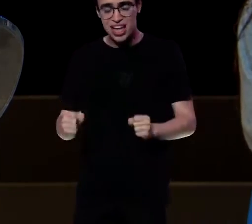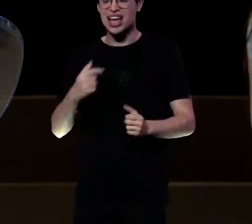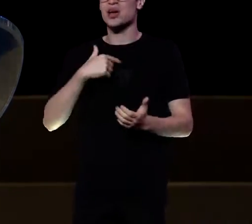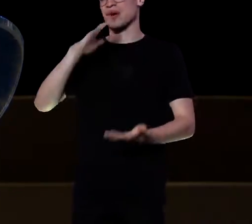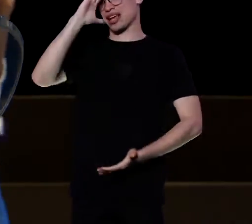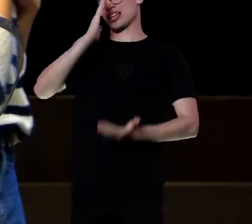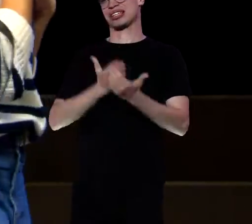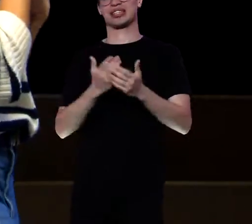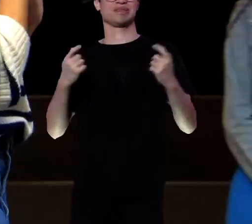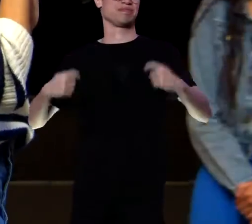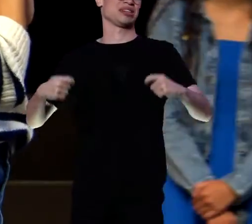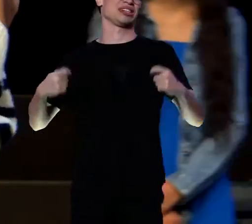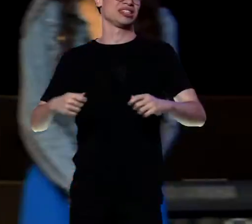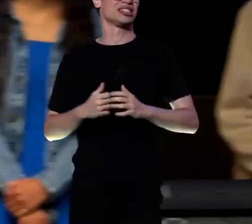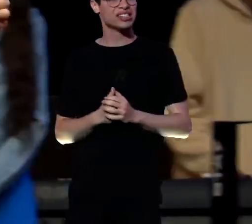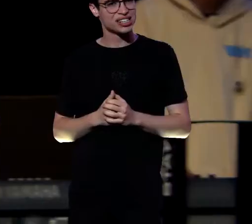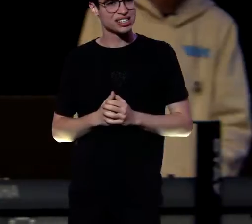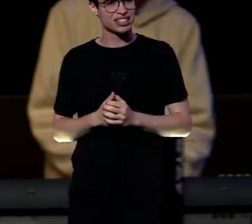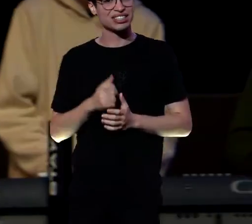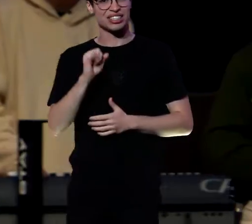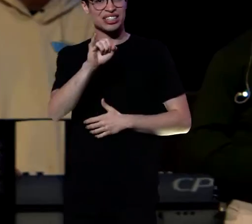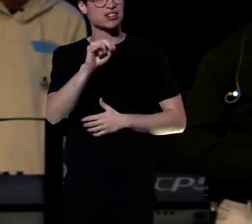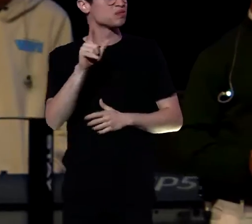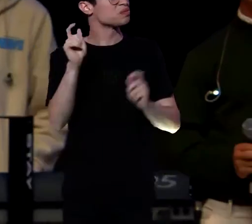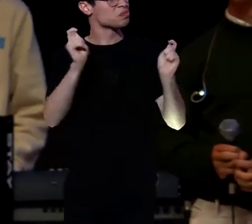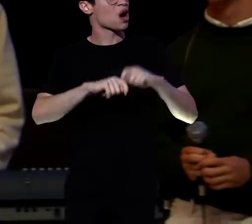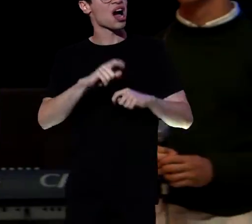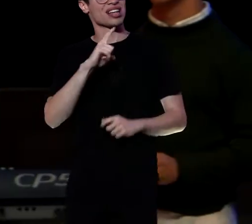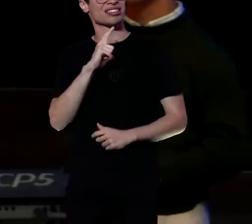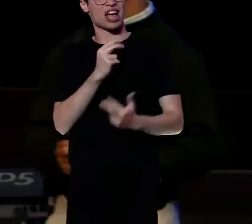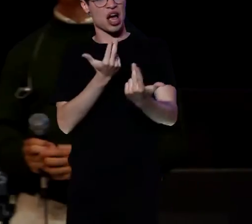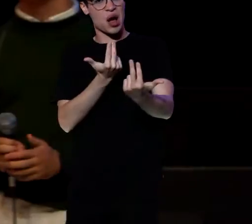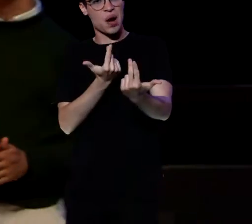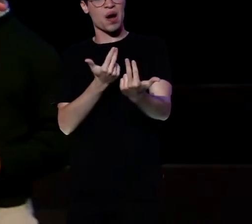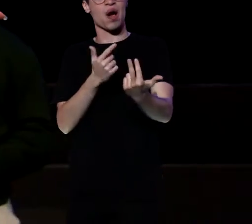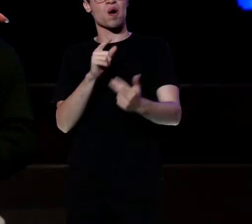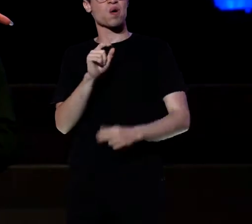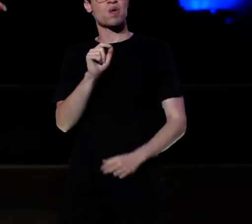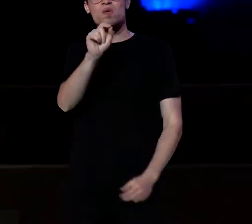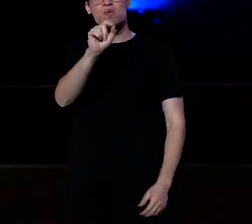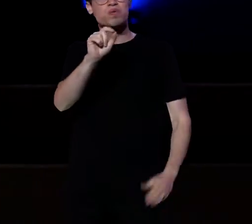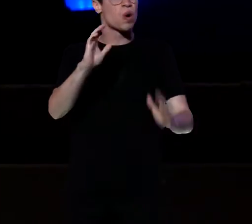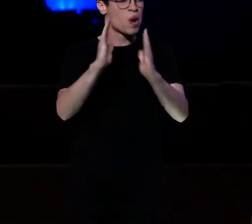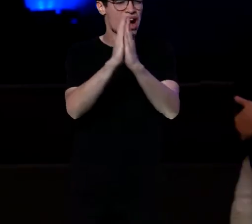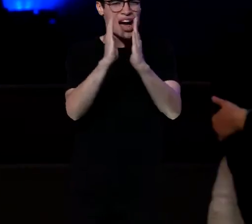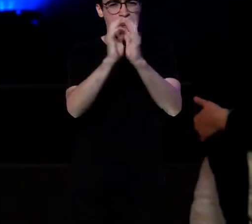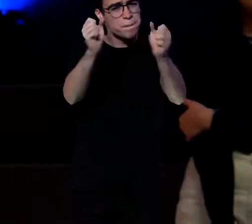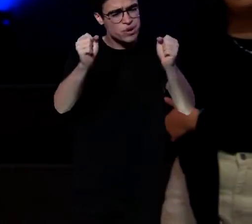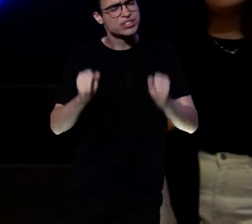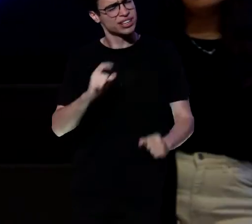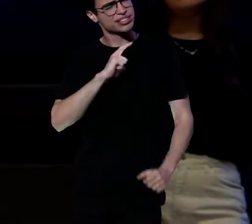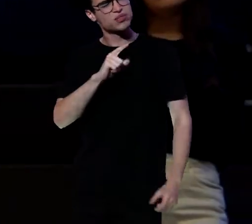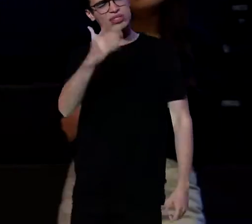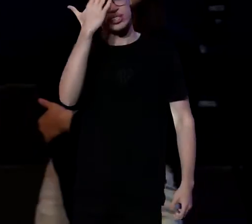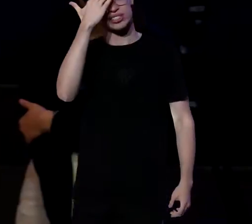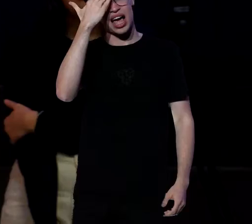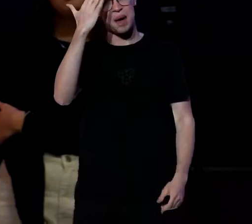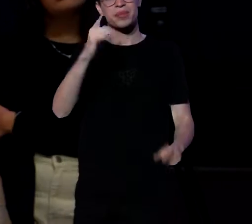Será que assim como eu, você sabe que orar tem poder, mas no seu dia a dia, você não estava colocando isso em